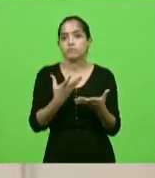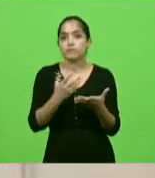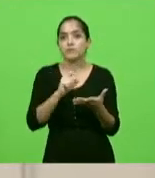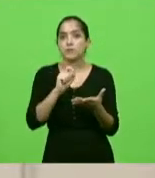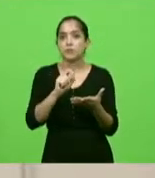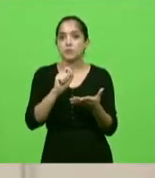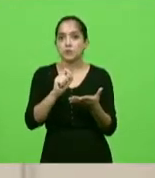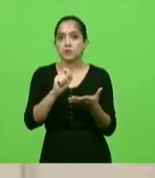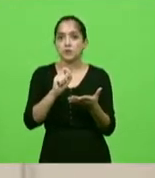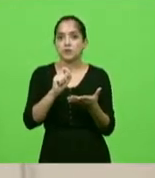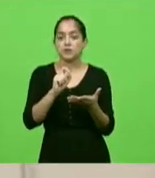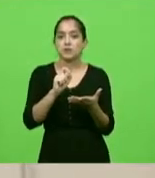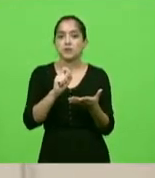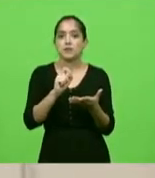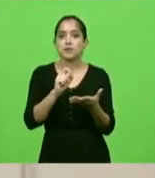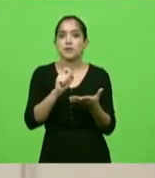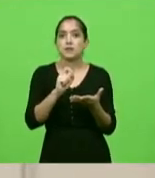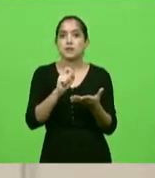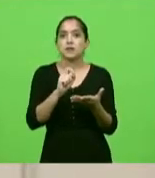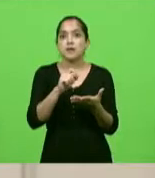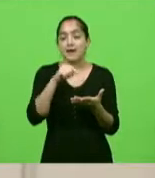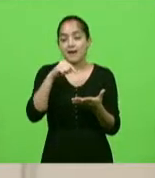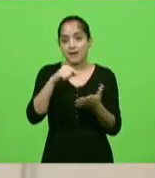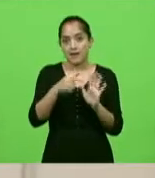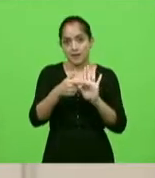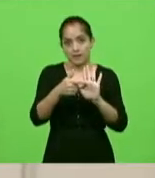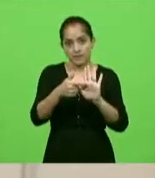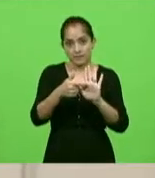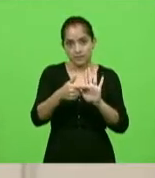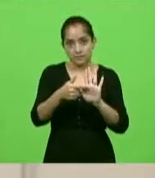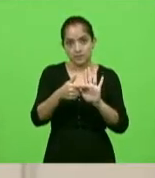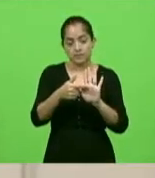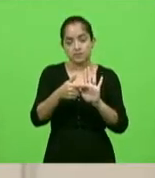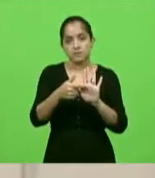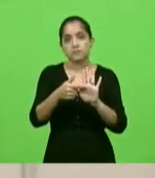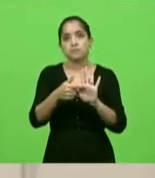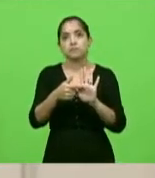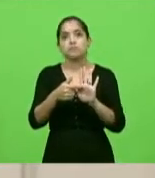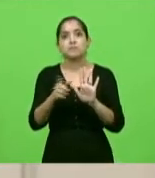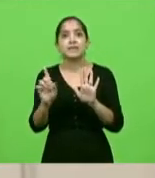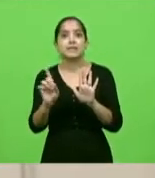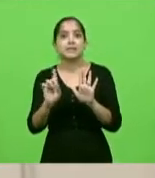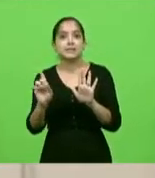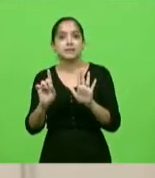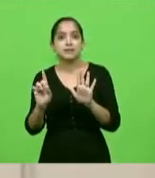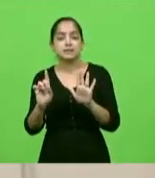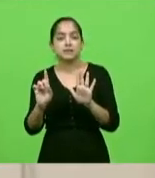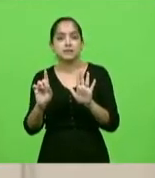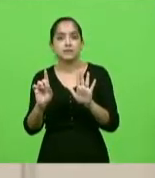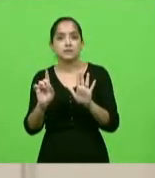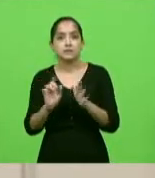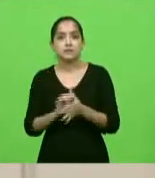Porque aqui, ao contrário, não houve